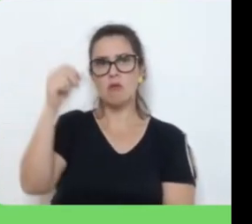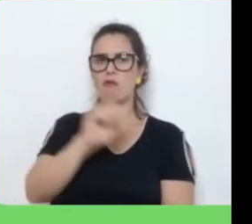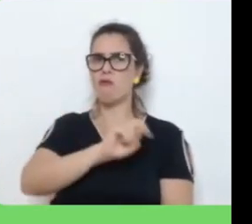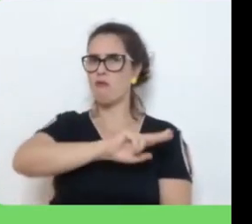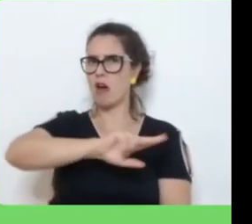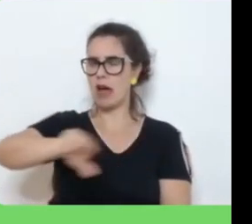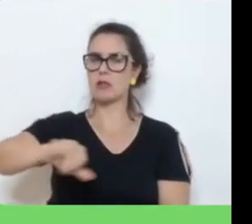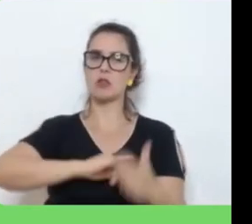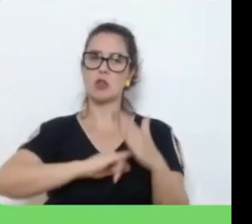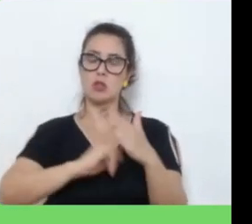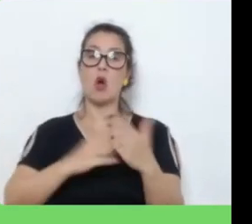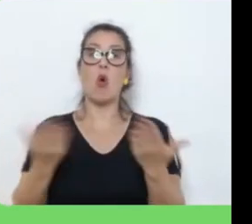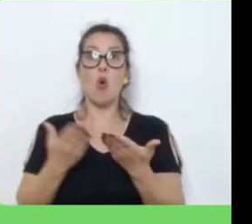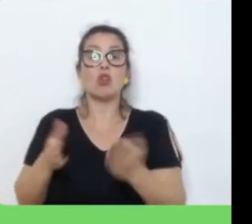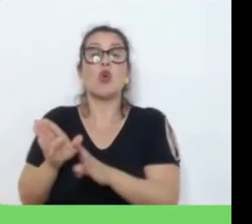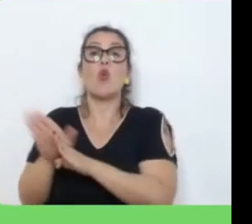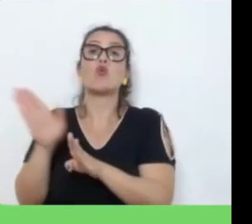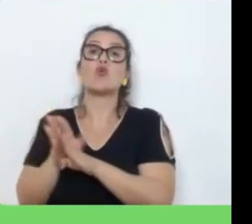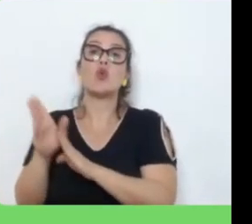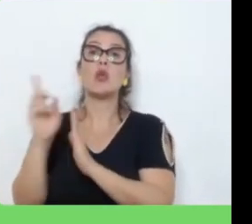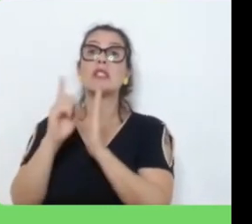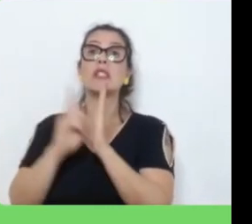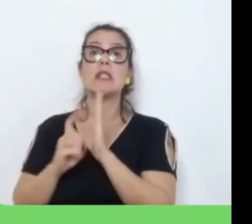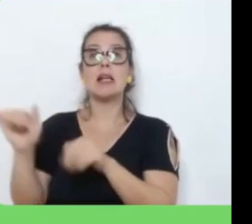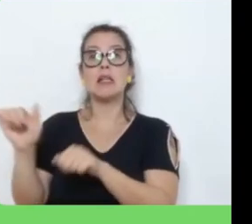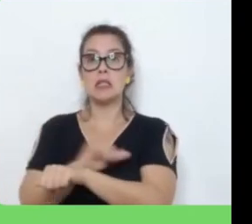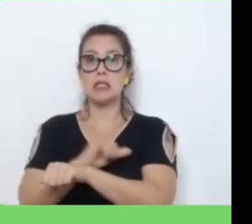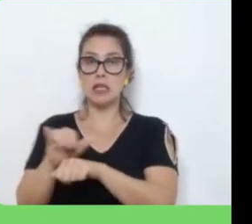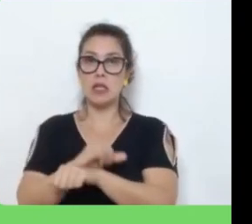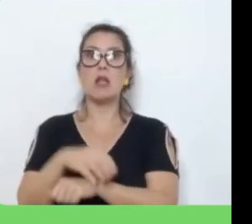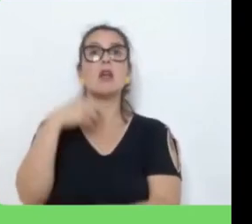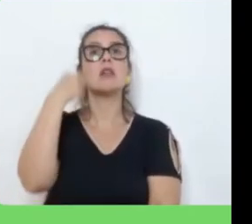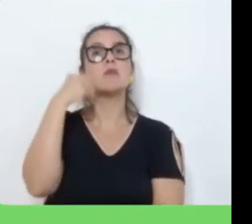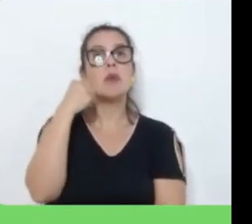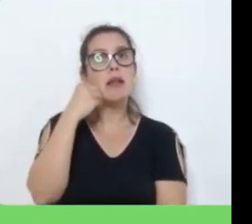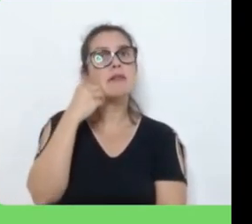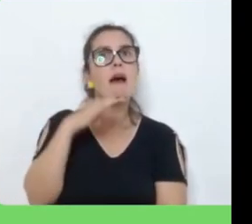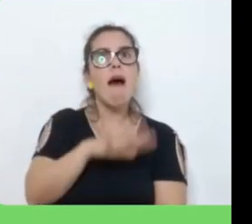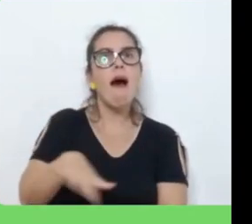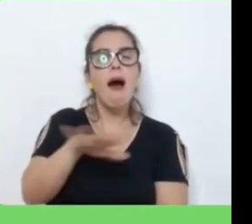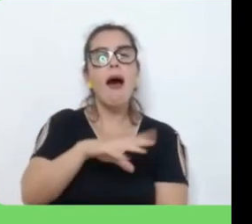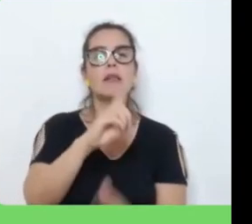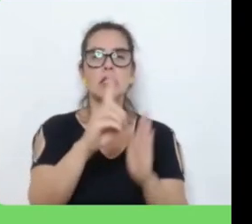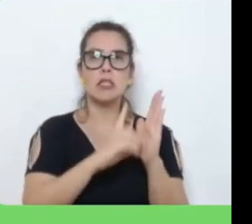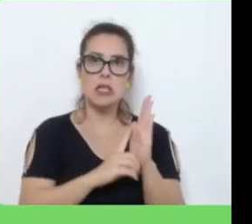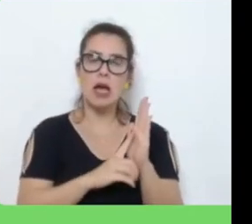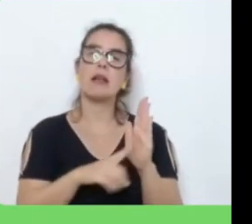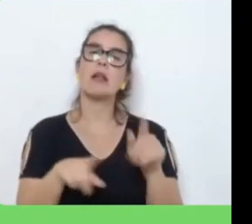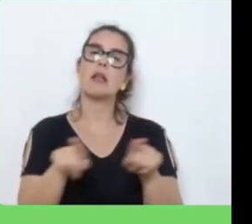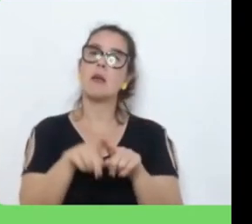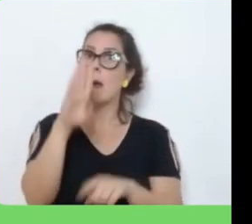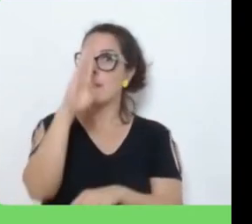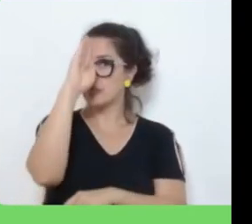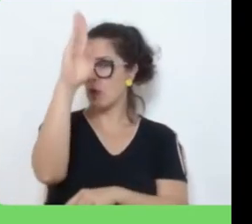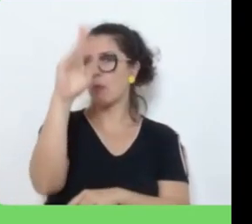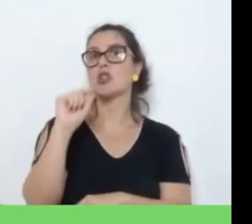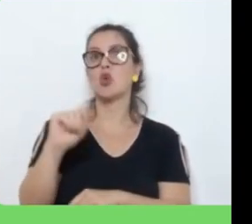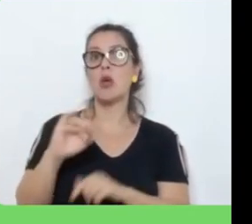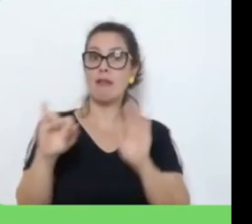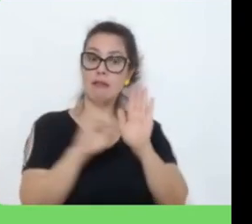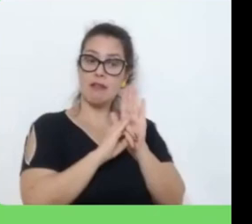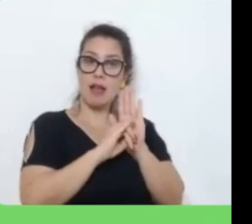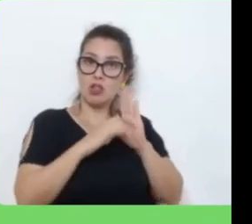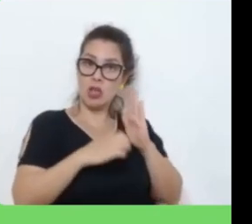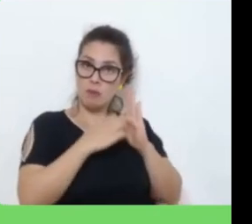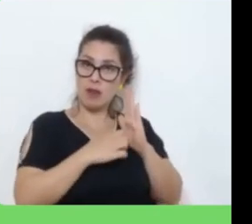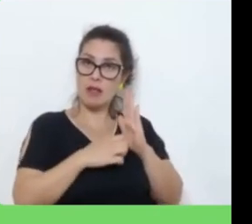ele é consultor em design estratégico tem experiência nas áreas de design atuando no design gráfico especialmente em identidade corporativa branding